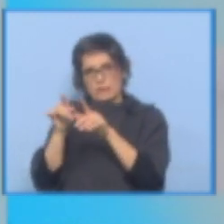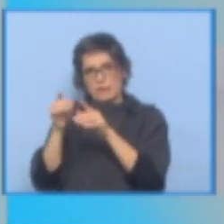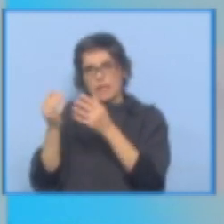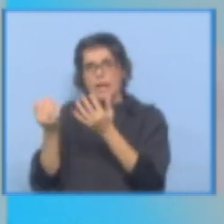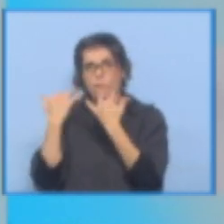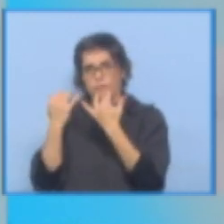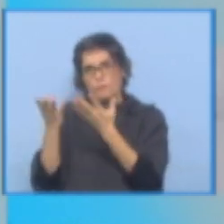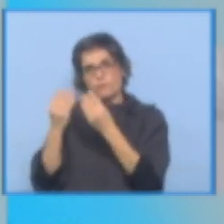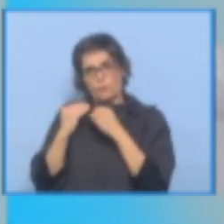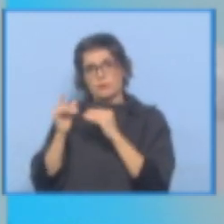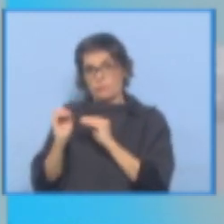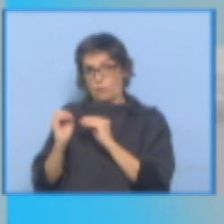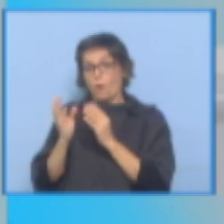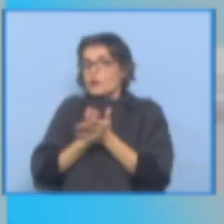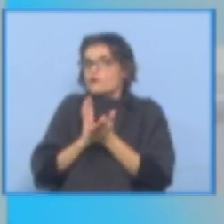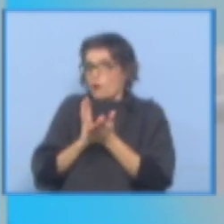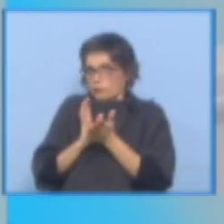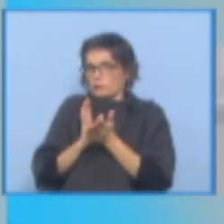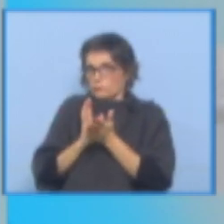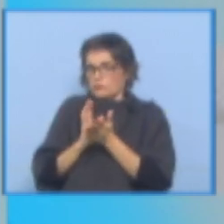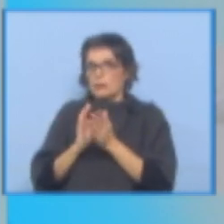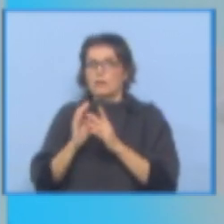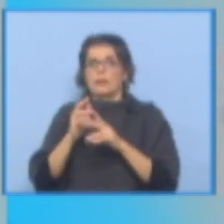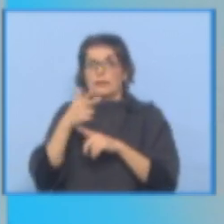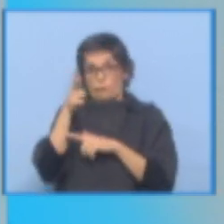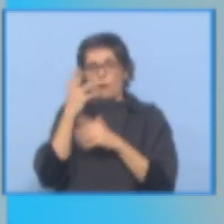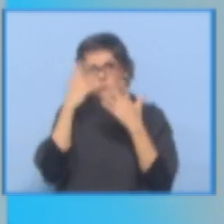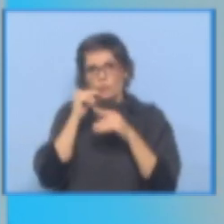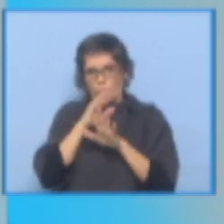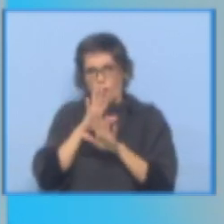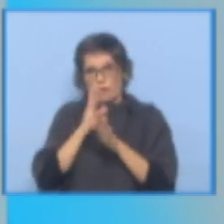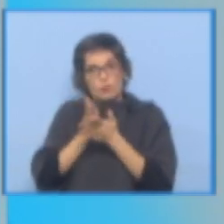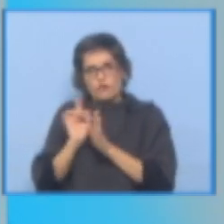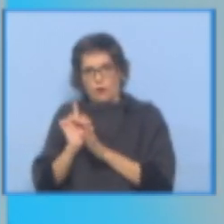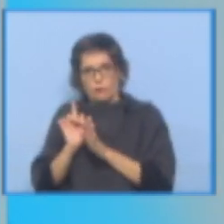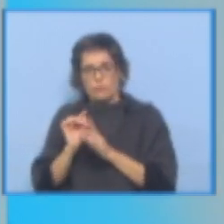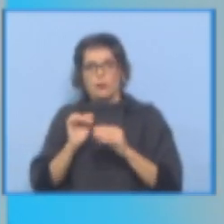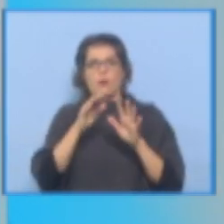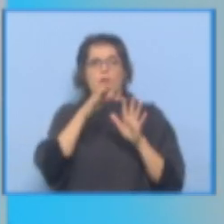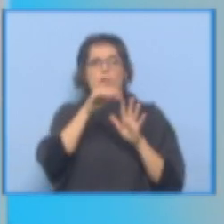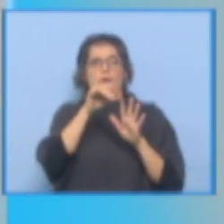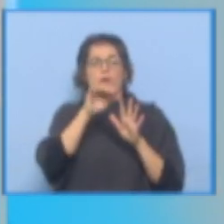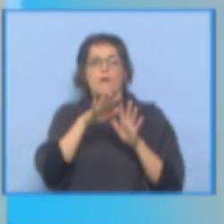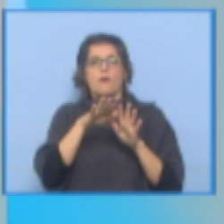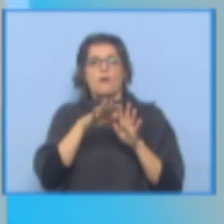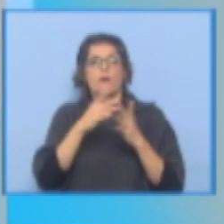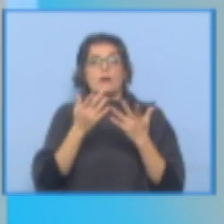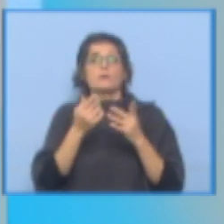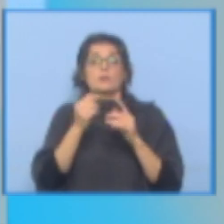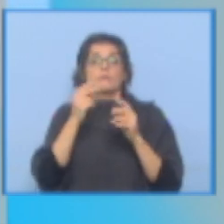se aplica, mesmo que pudéssemos discutir todo o caso que tem a ver com a reportagem da